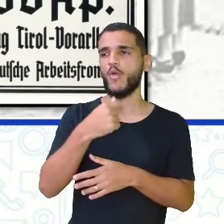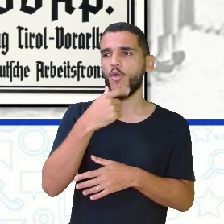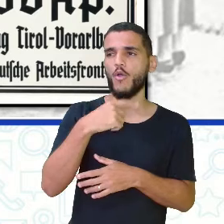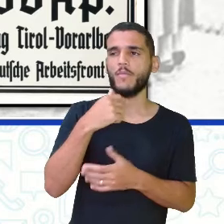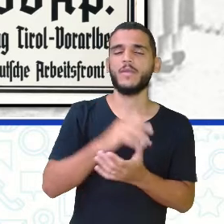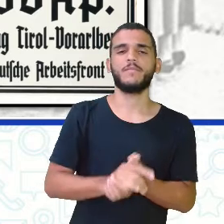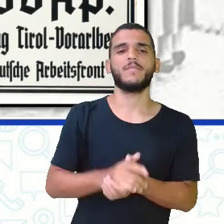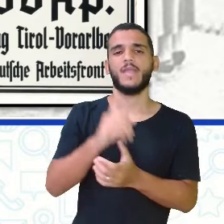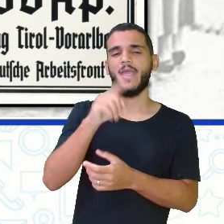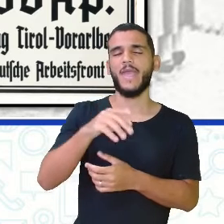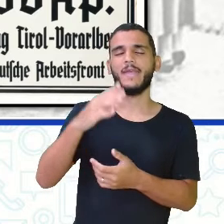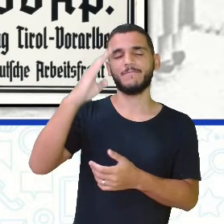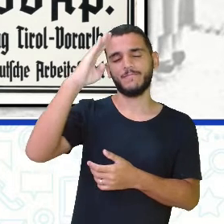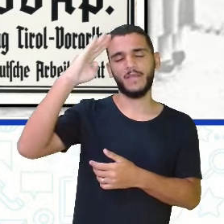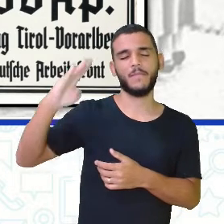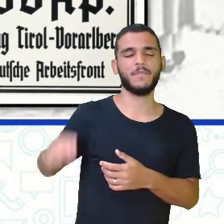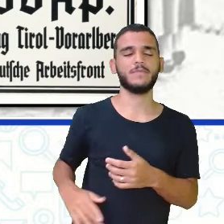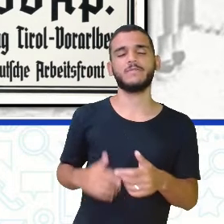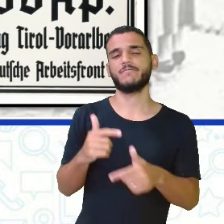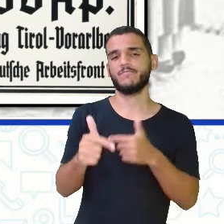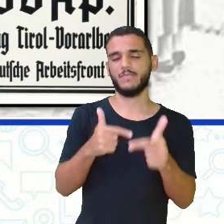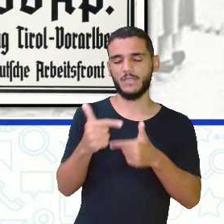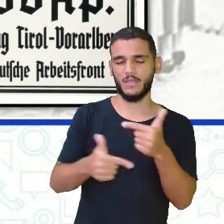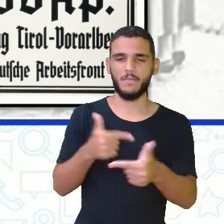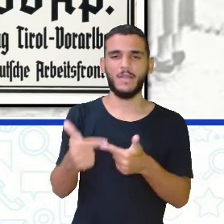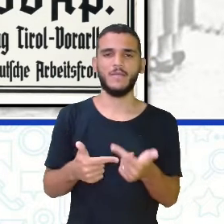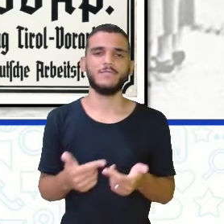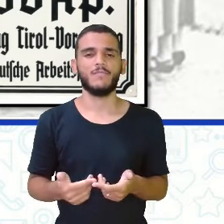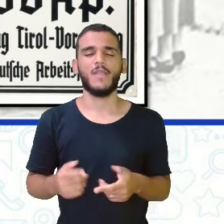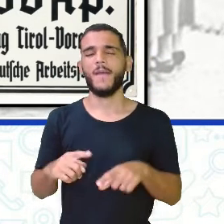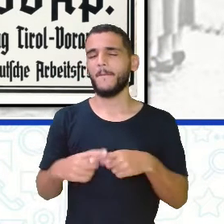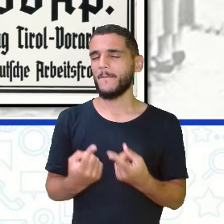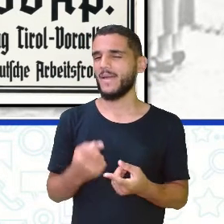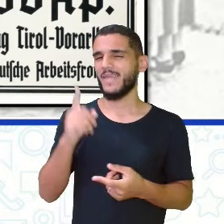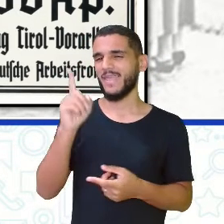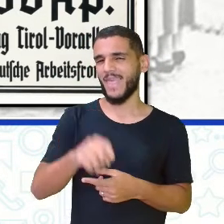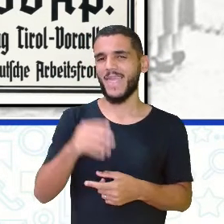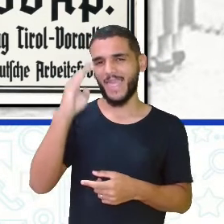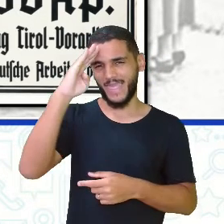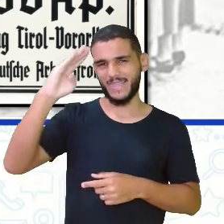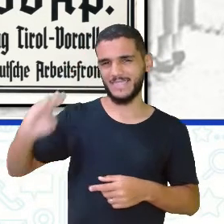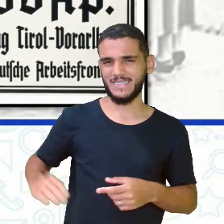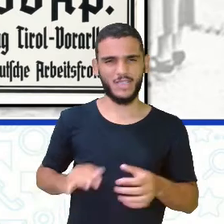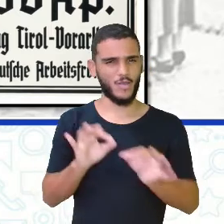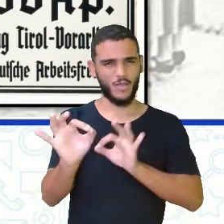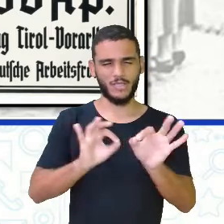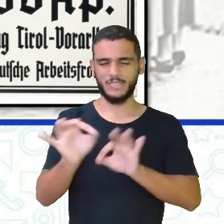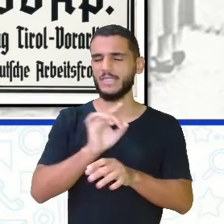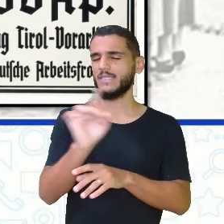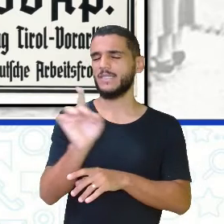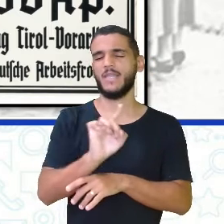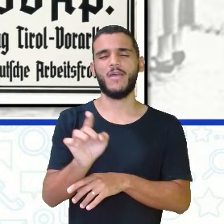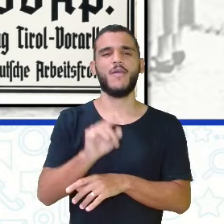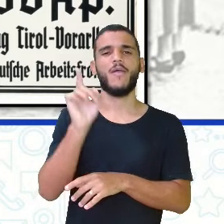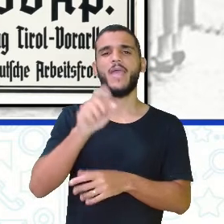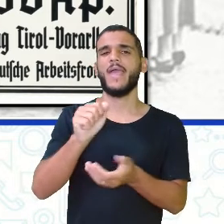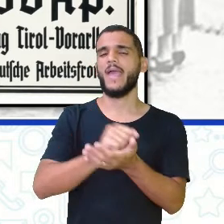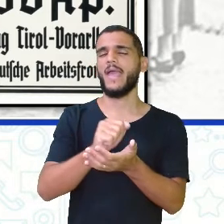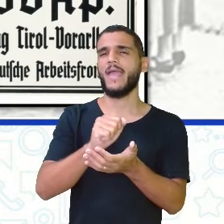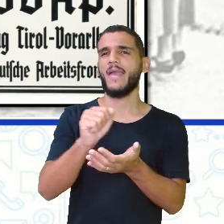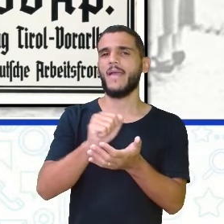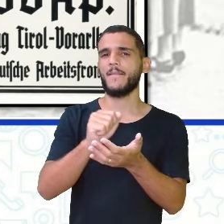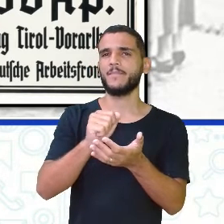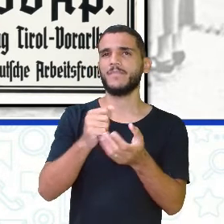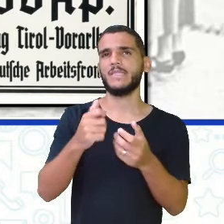capitão do exército. Mas eles não funcionavam como um exército, uma tropa organizada, né? Então a atividade era muito